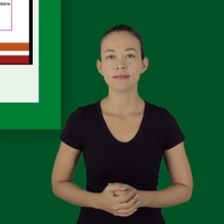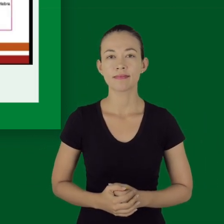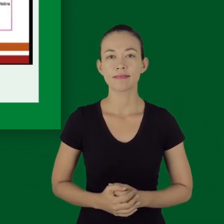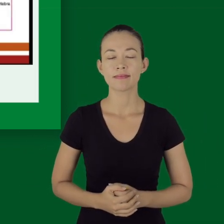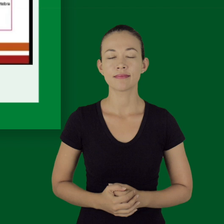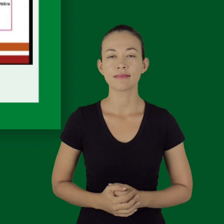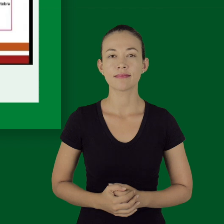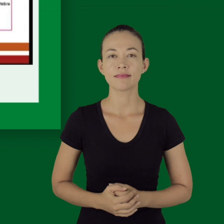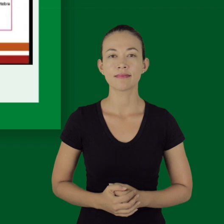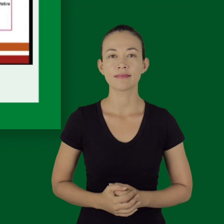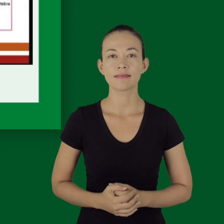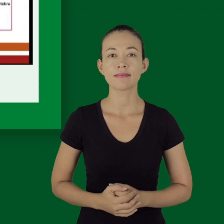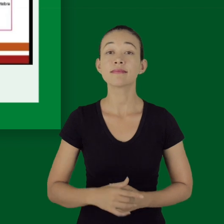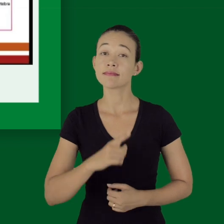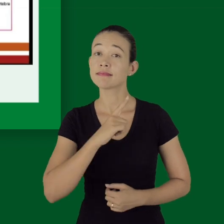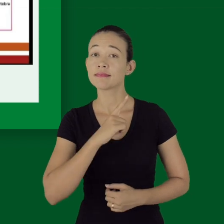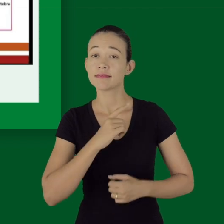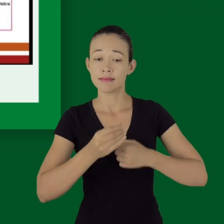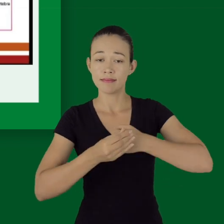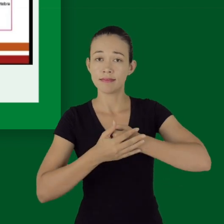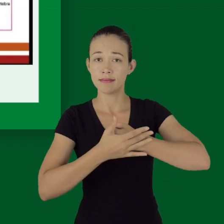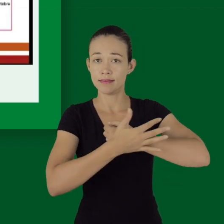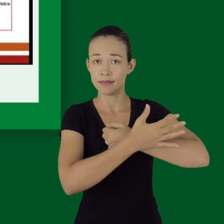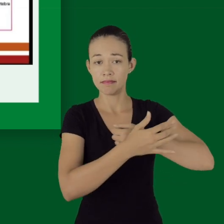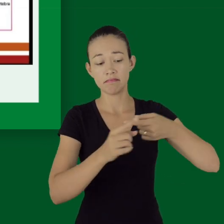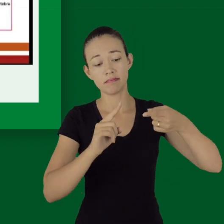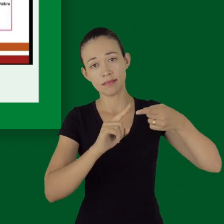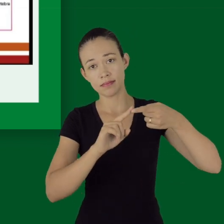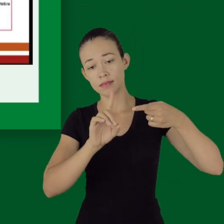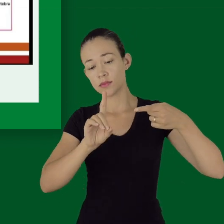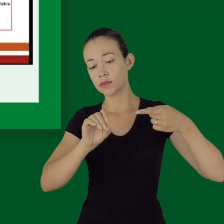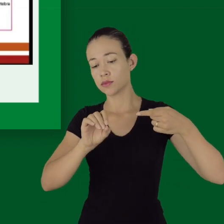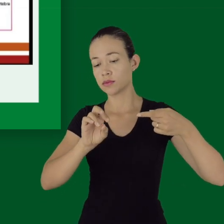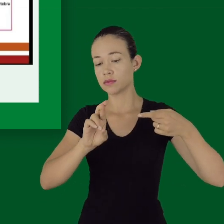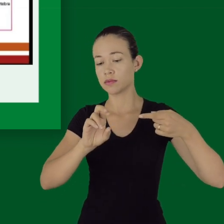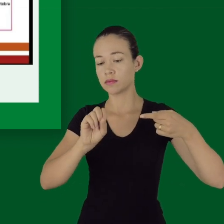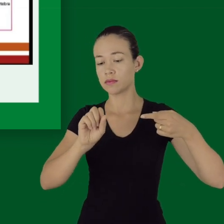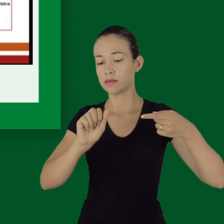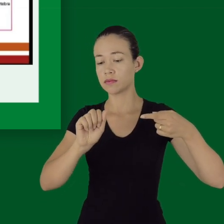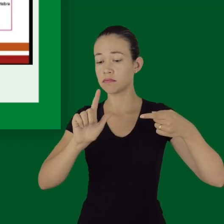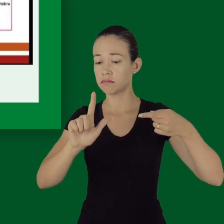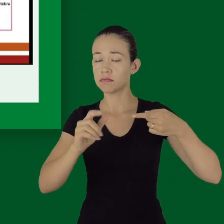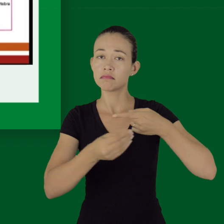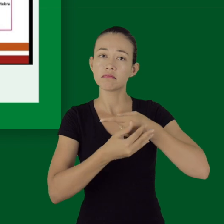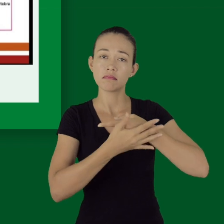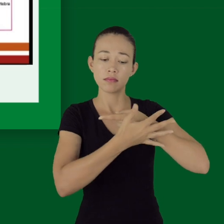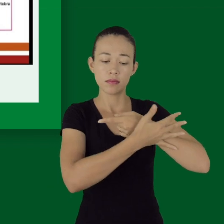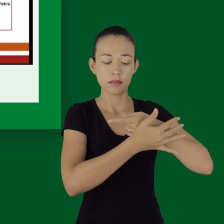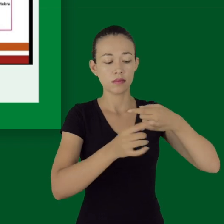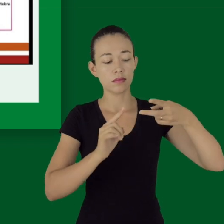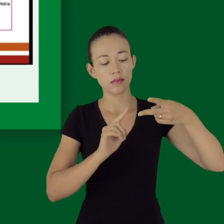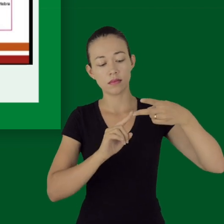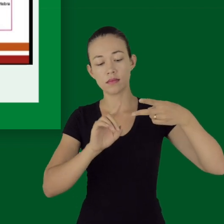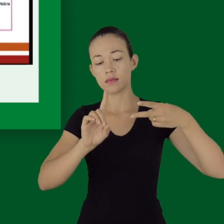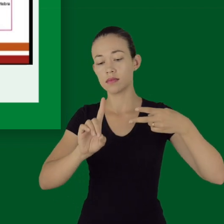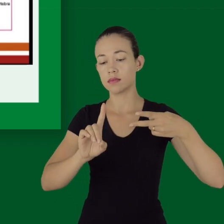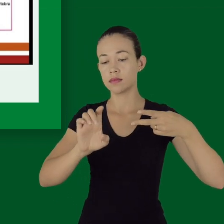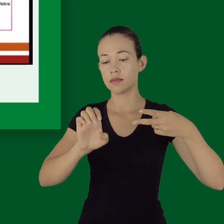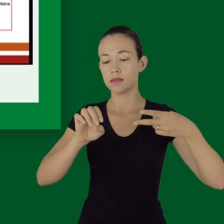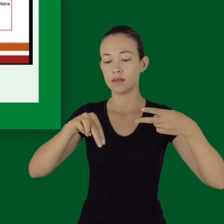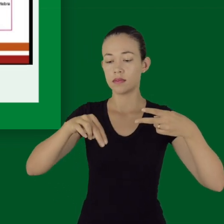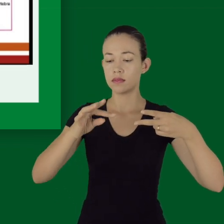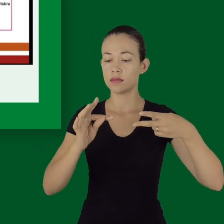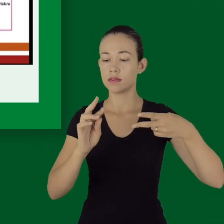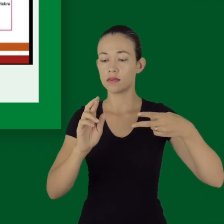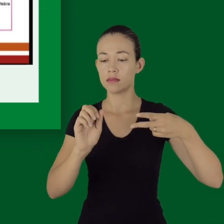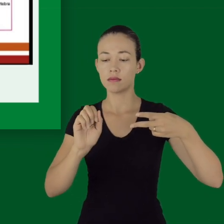Ramo dorsal e ramo ventral. Mas, para o processo do trauma, ele pode ter grandes repercussões, inclusive